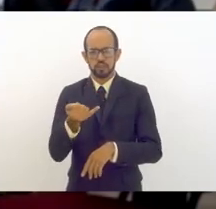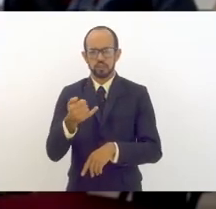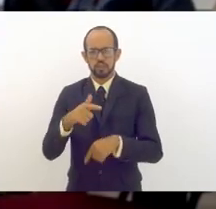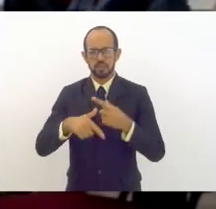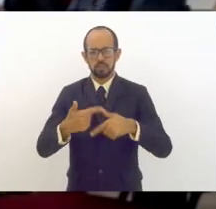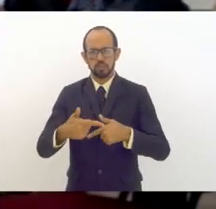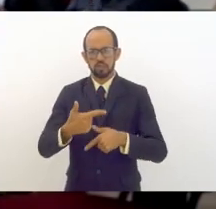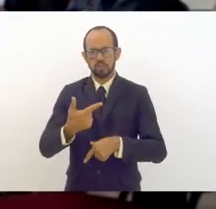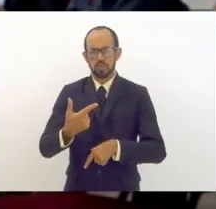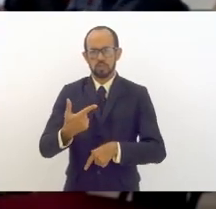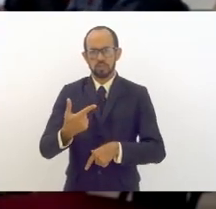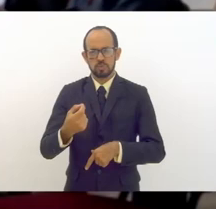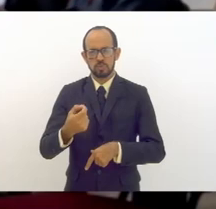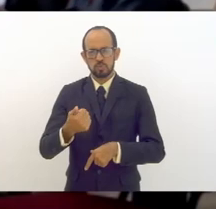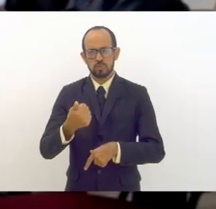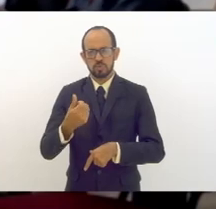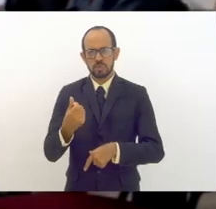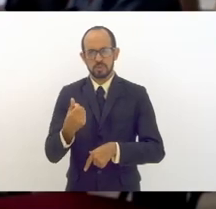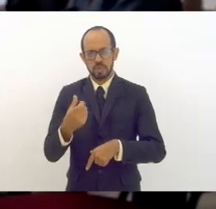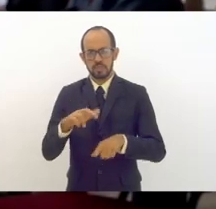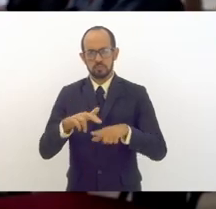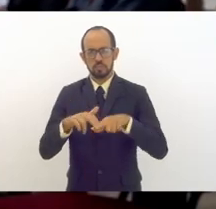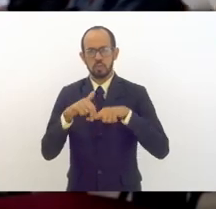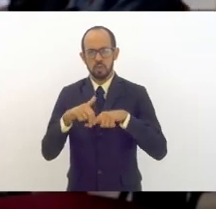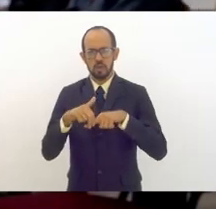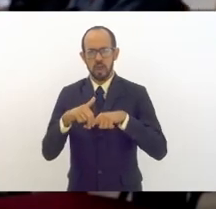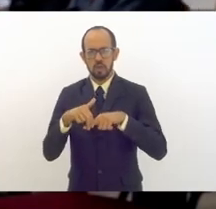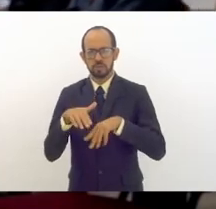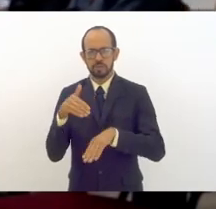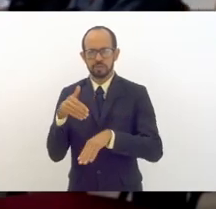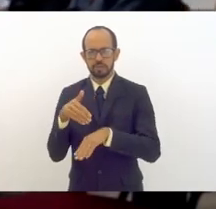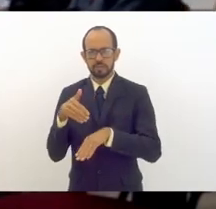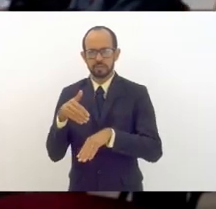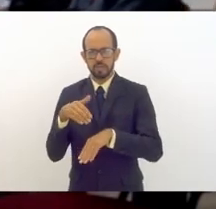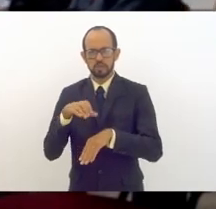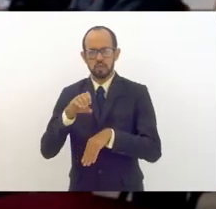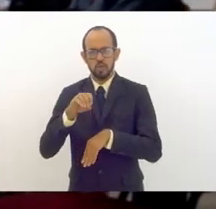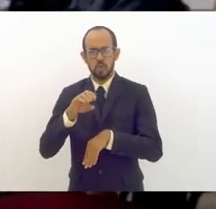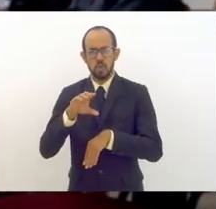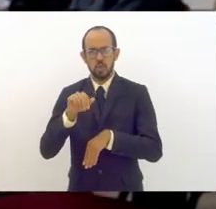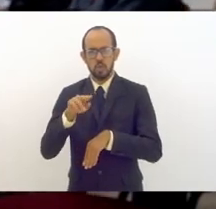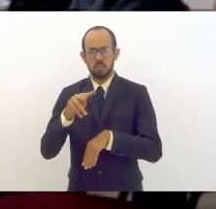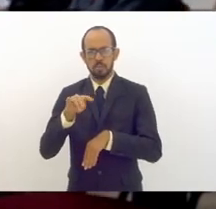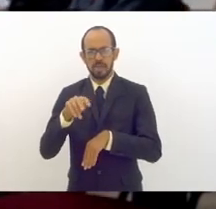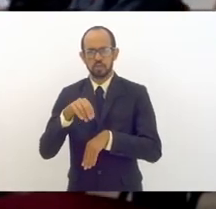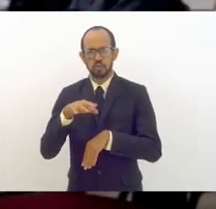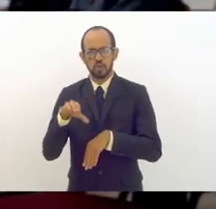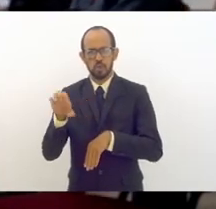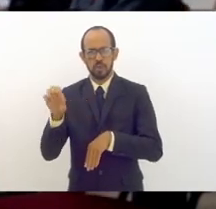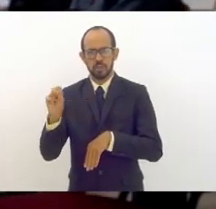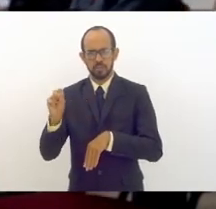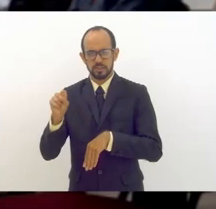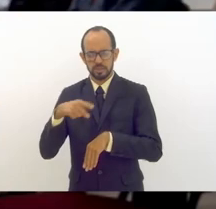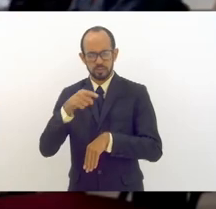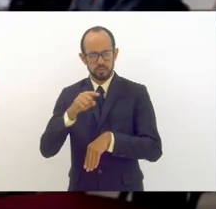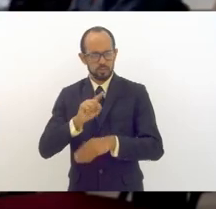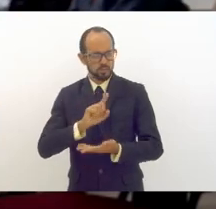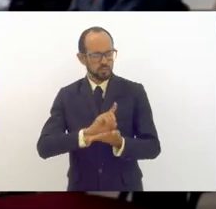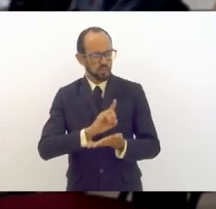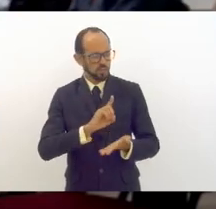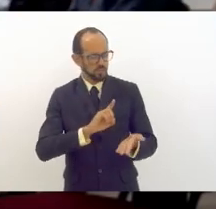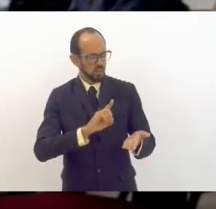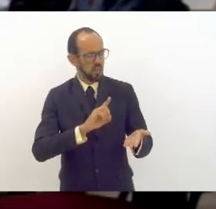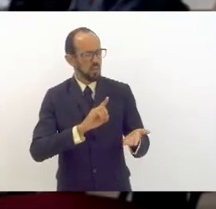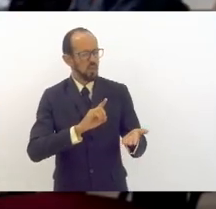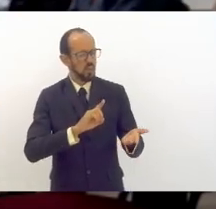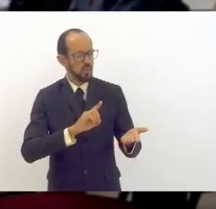no bojo daquelas negociações em função das ocupações, né, acho que doutora Zambuja, doutor Rogério, deputado Valdeque vão